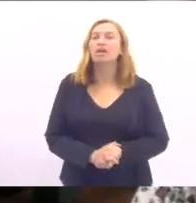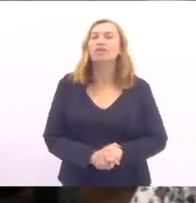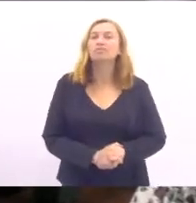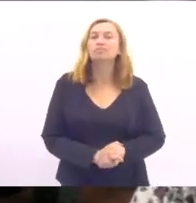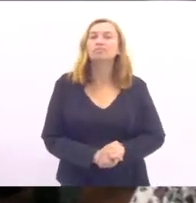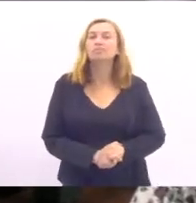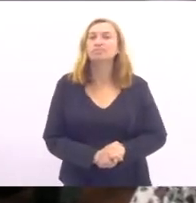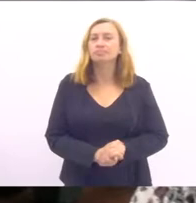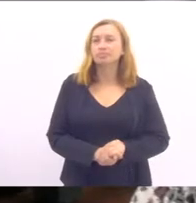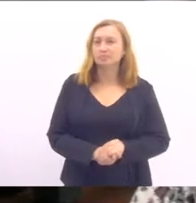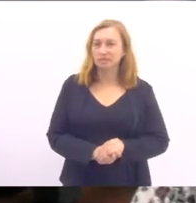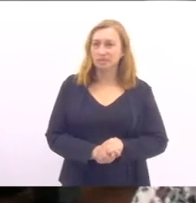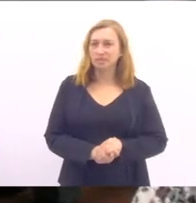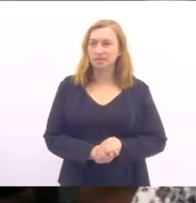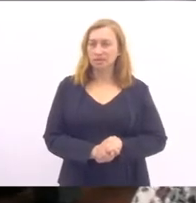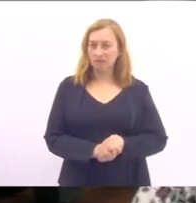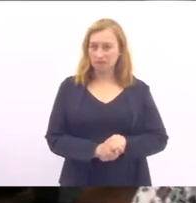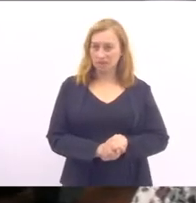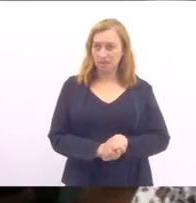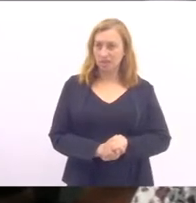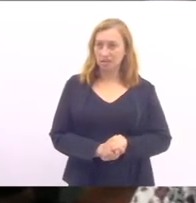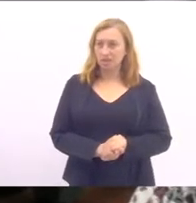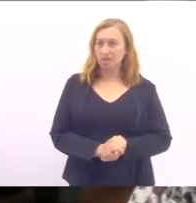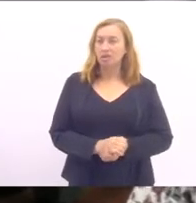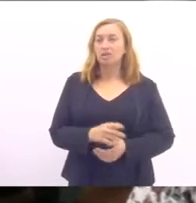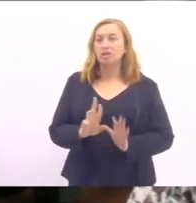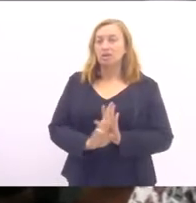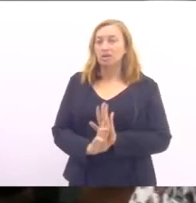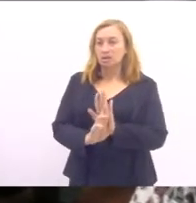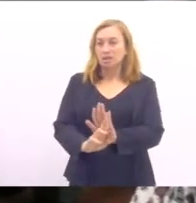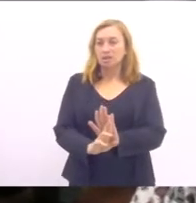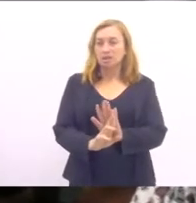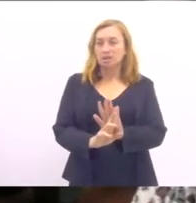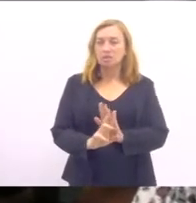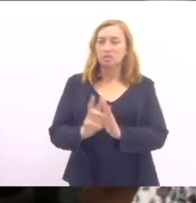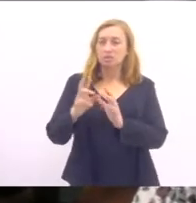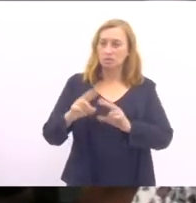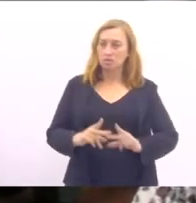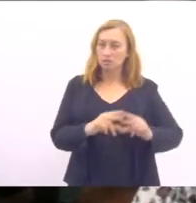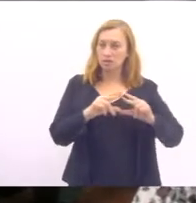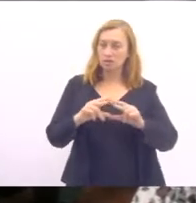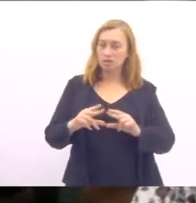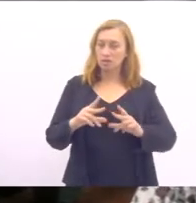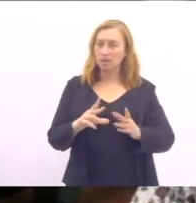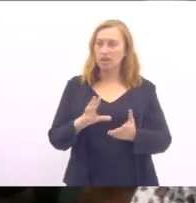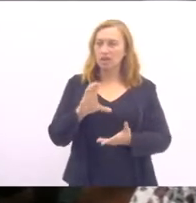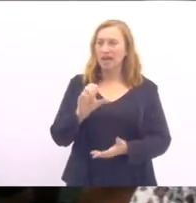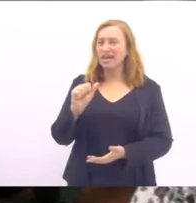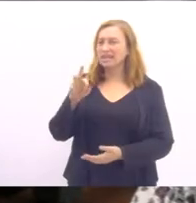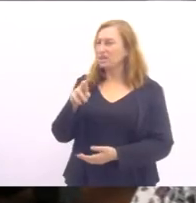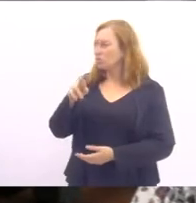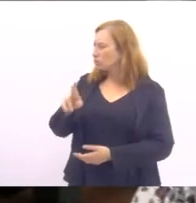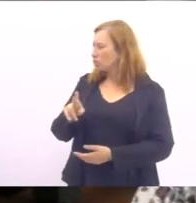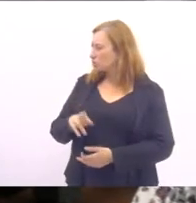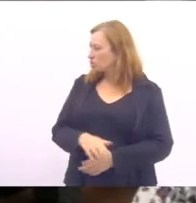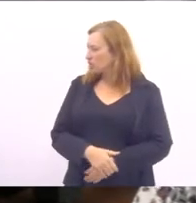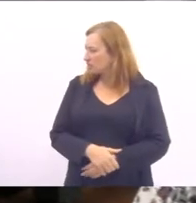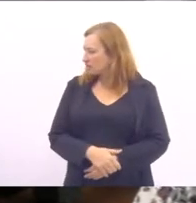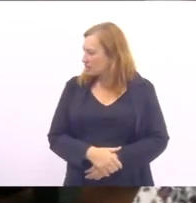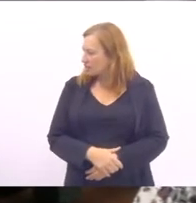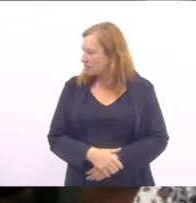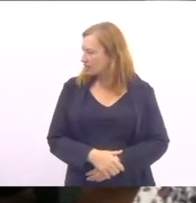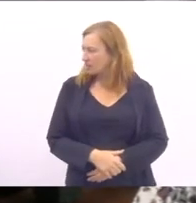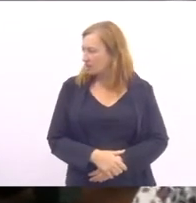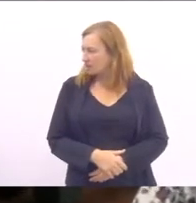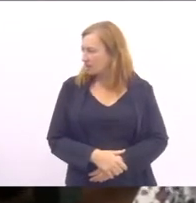A sobrevivência dos catadores. Mediante a atitude desse procurador, o que vai